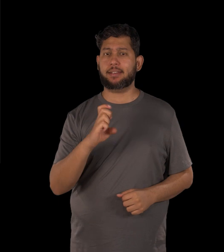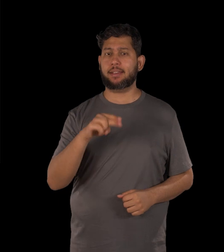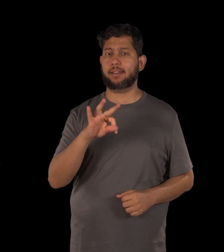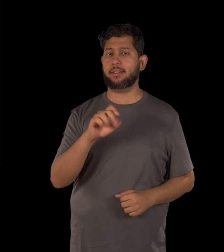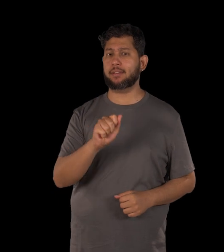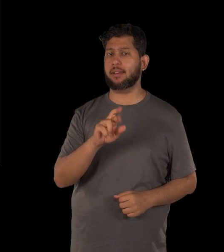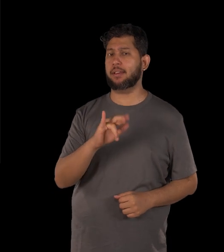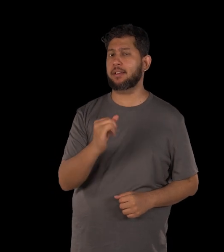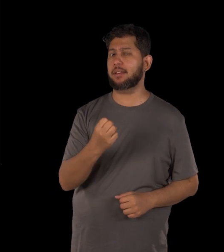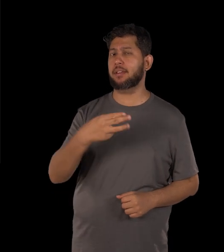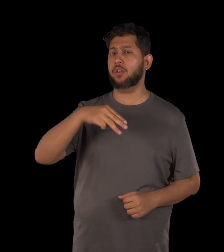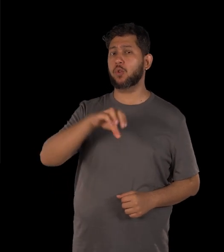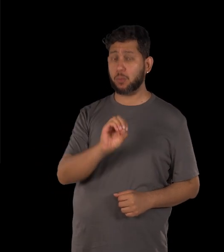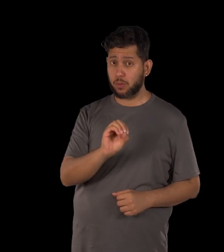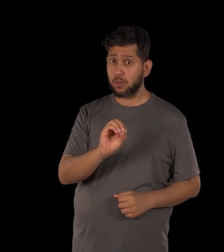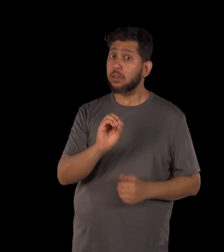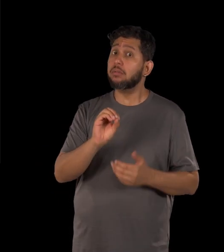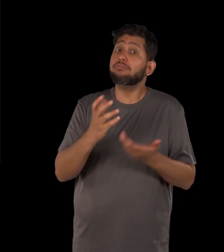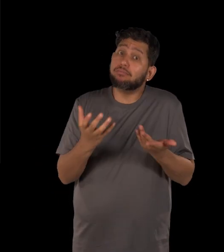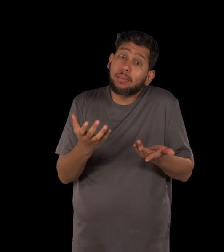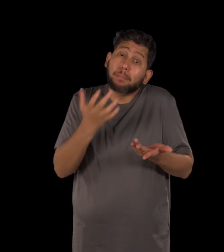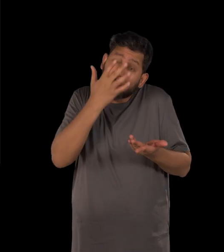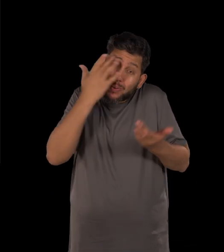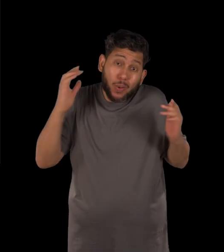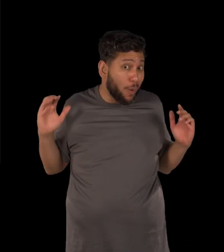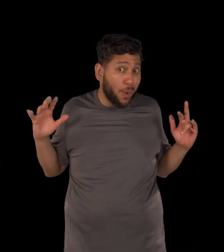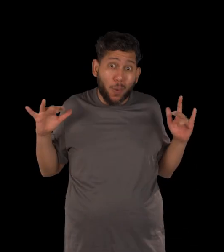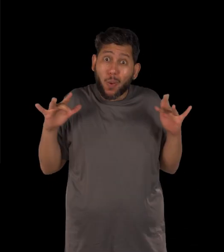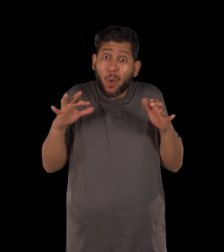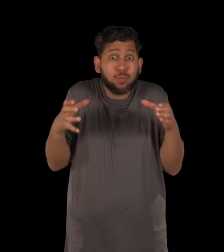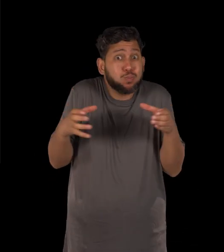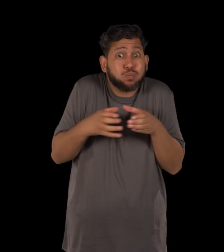grupos fixos propulsiona a crescente disseminação das